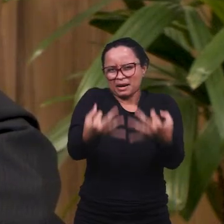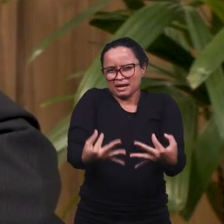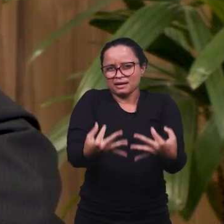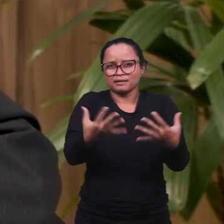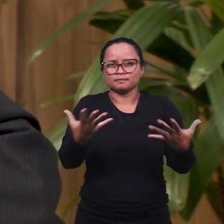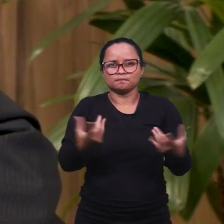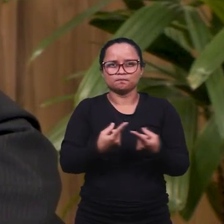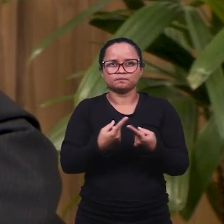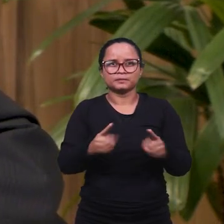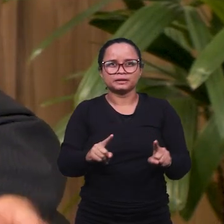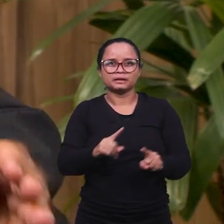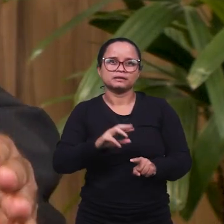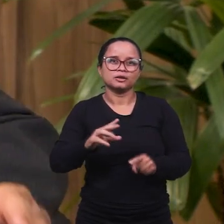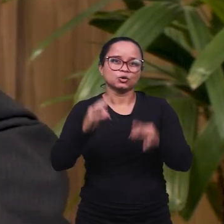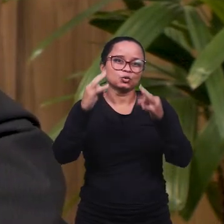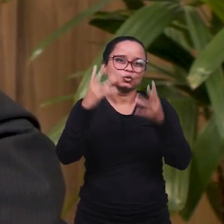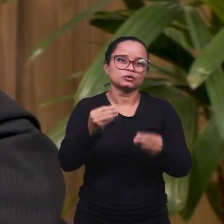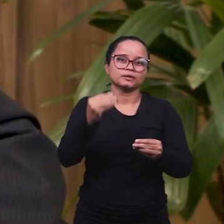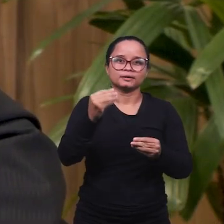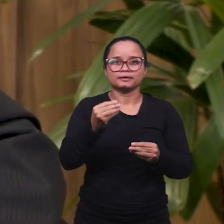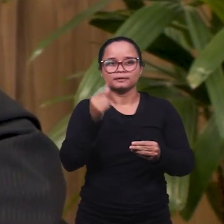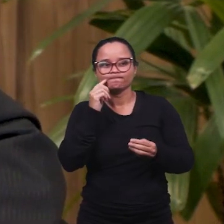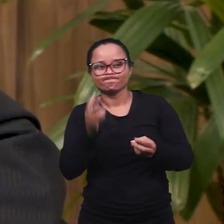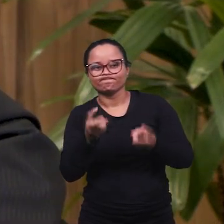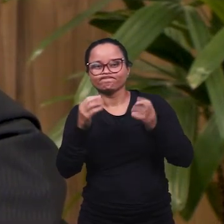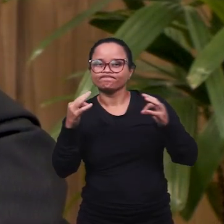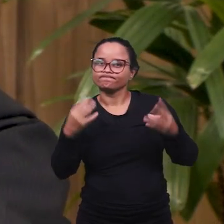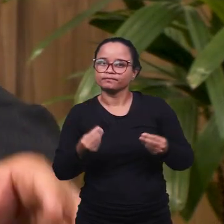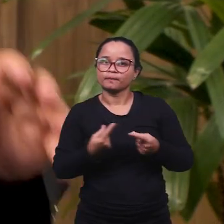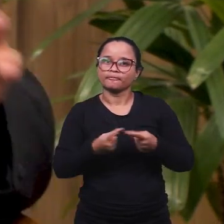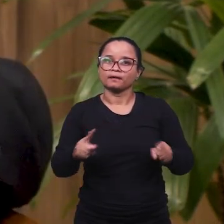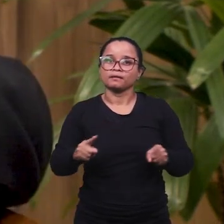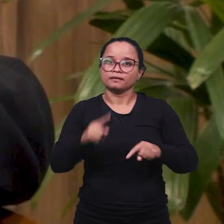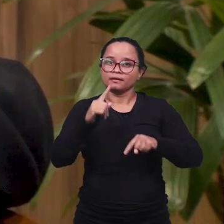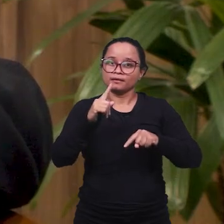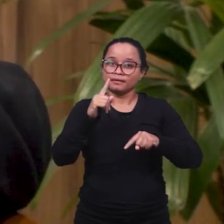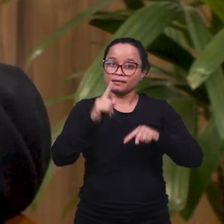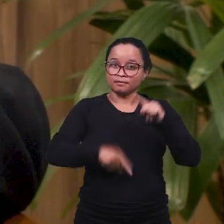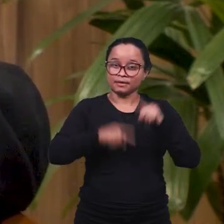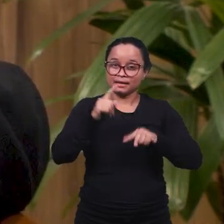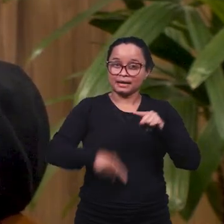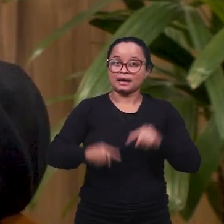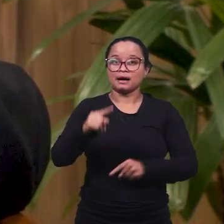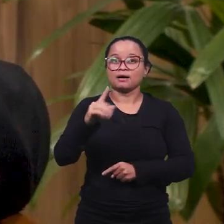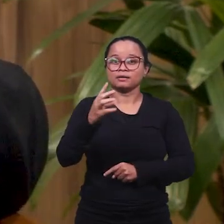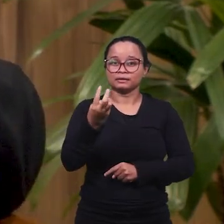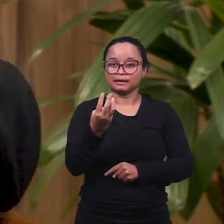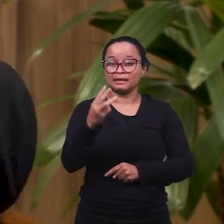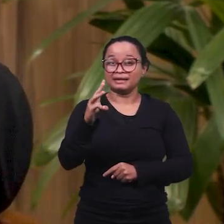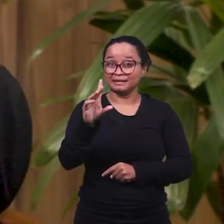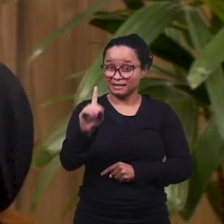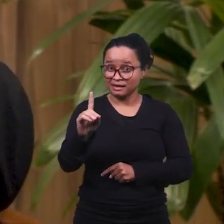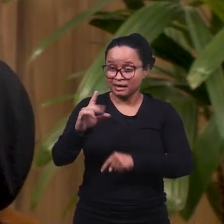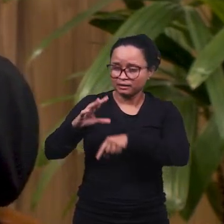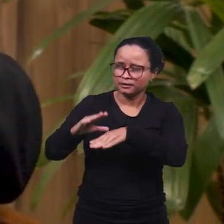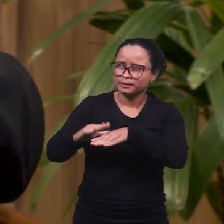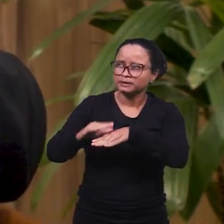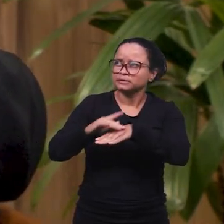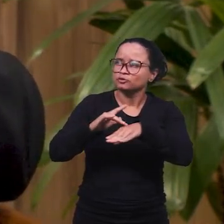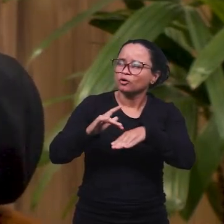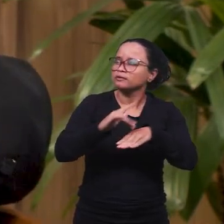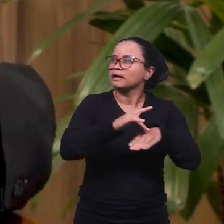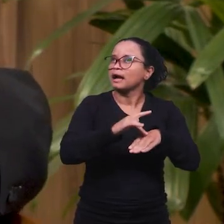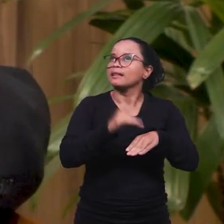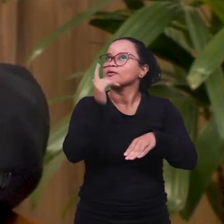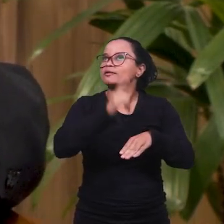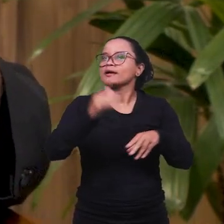você descreva, não é? Não fica tudo ali. E nesse material 3D, então, da pessoa, ela tatear esse material, ela ter